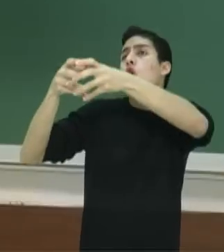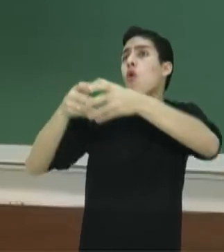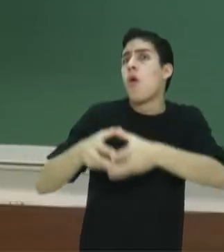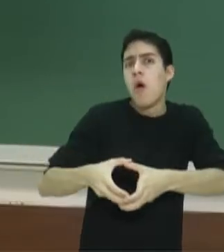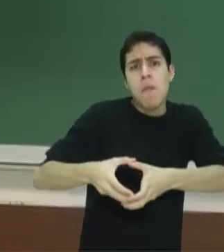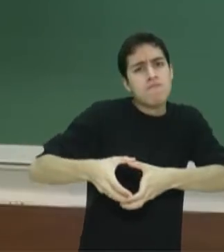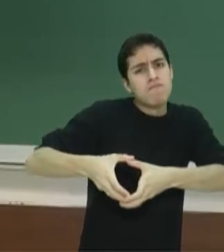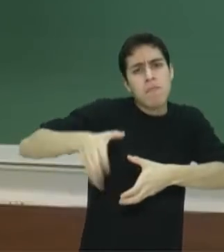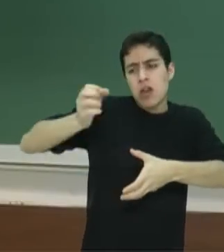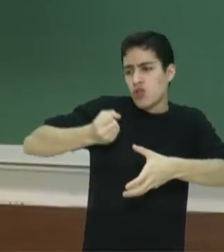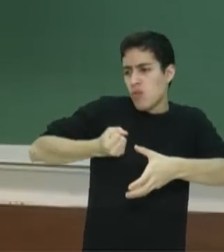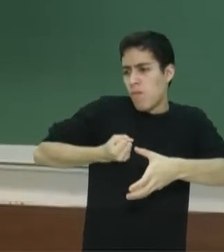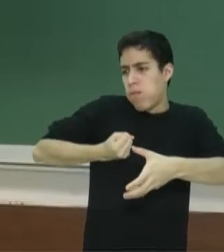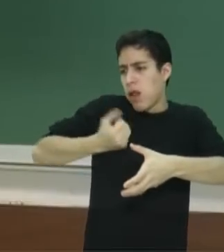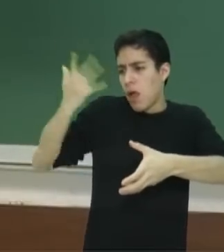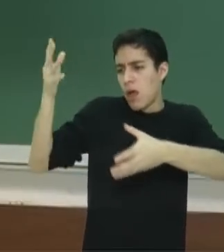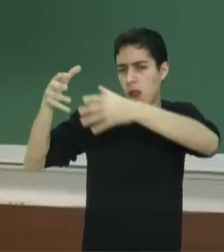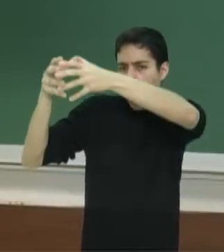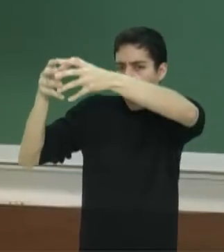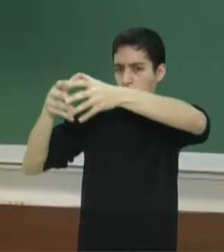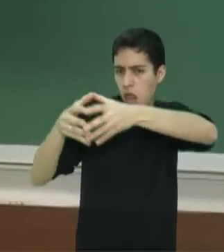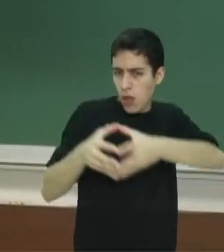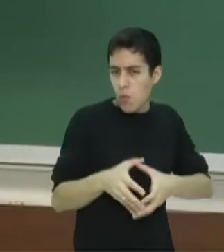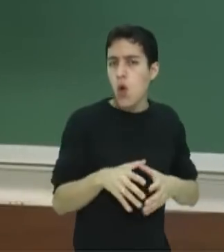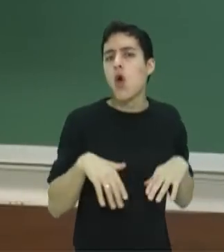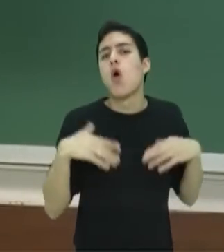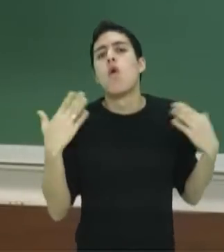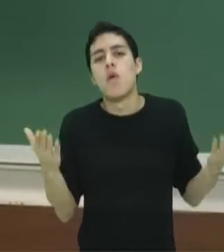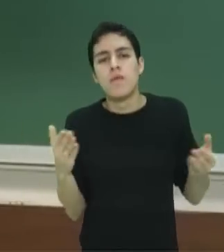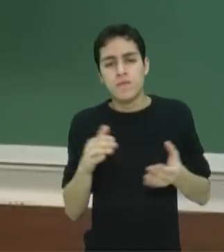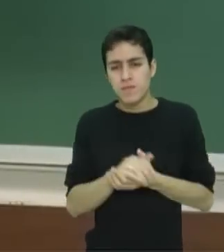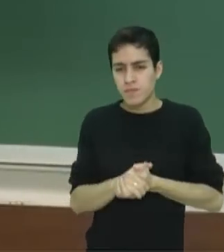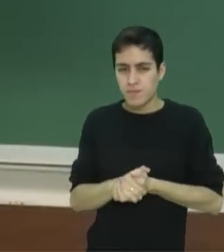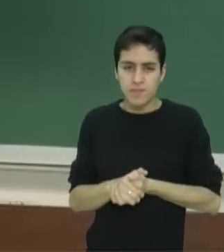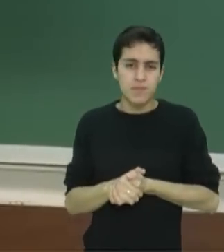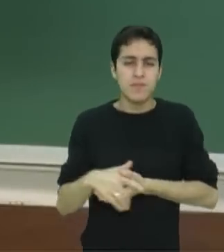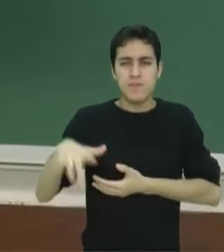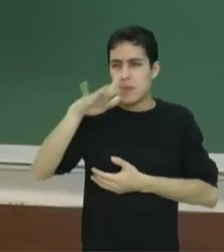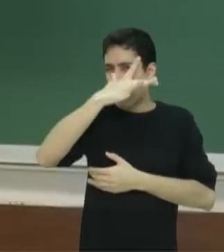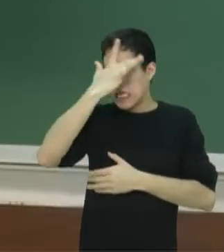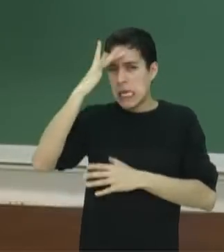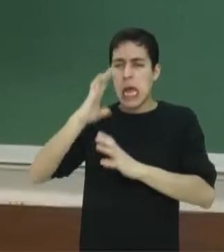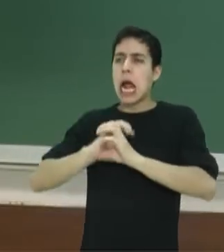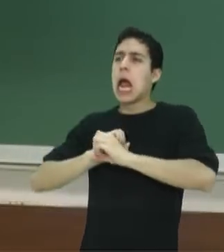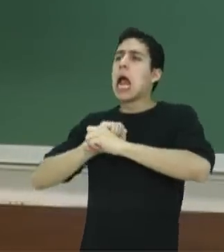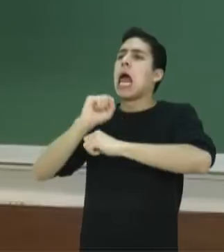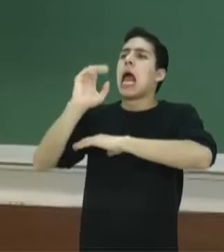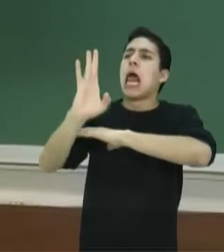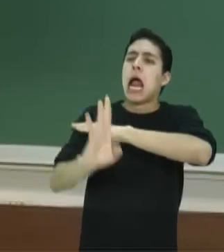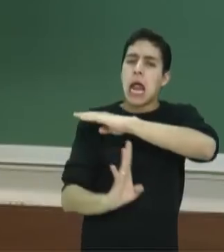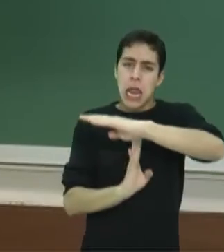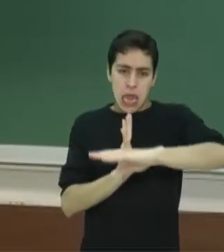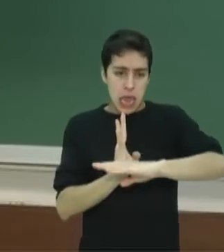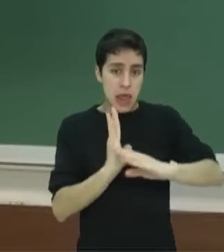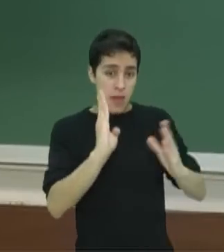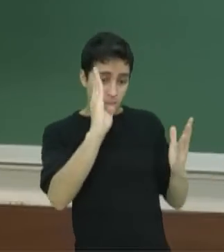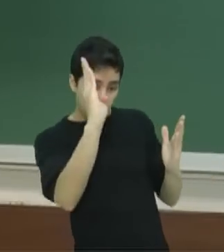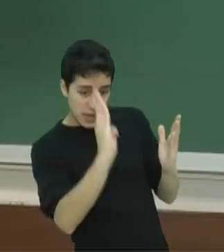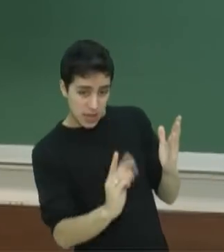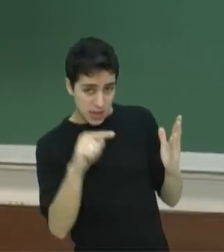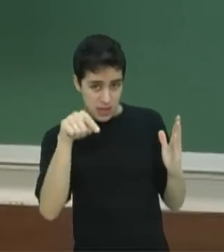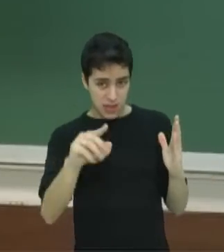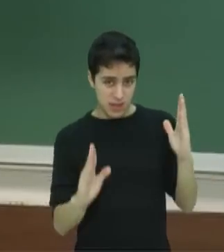esse destaque aqui, gente, em relação à quantidade, ou seja, em número de imigrantes que vieram para o Brasil nesse